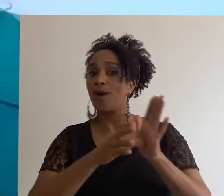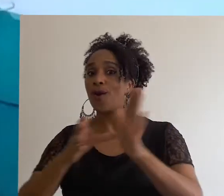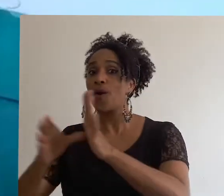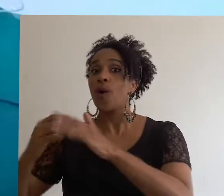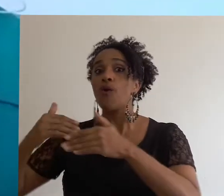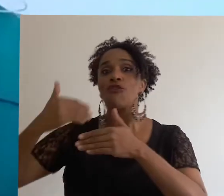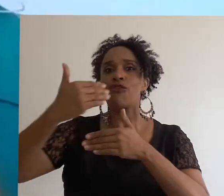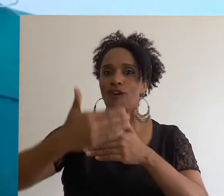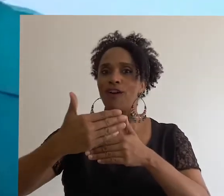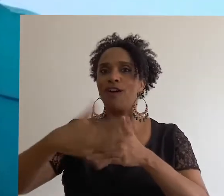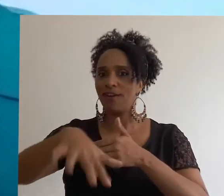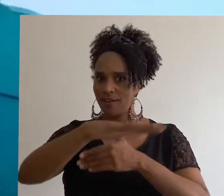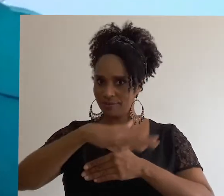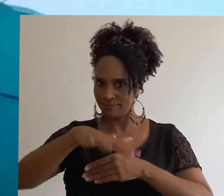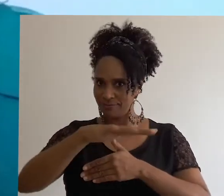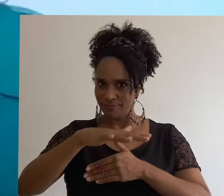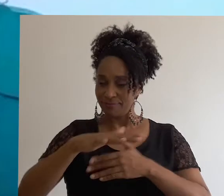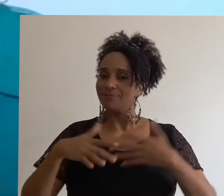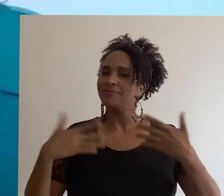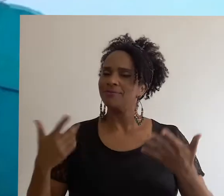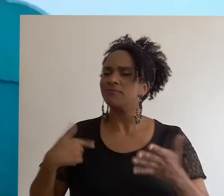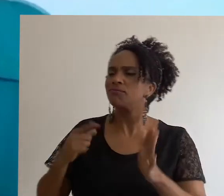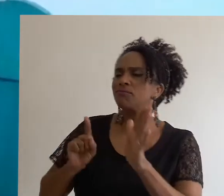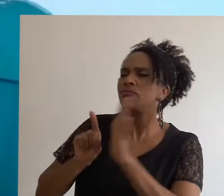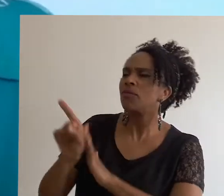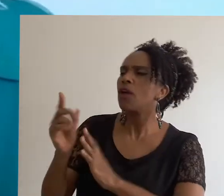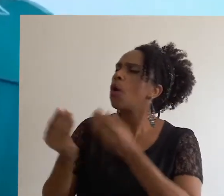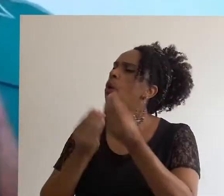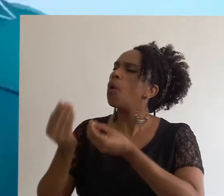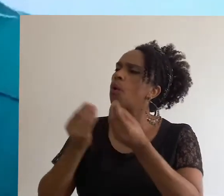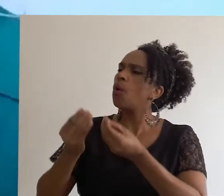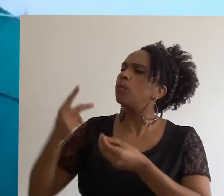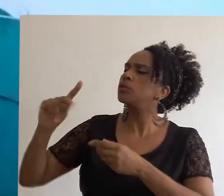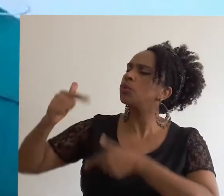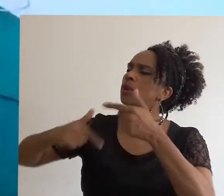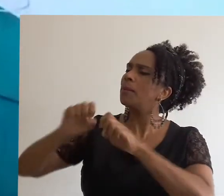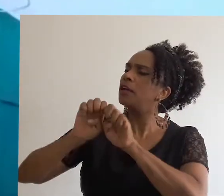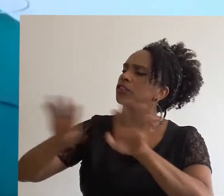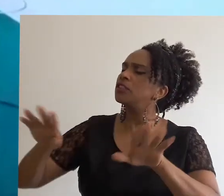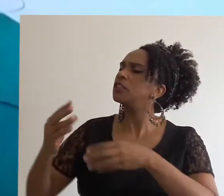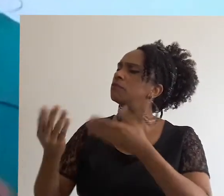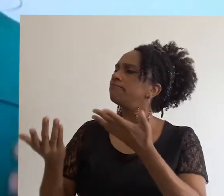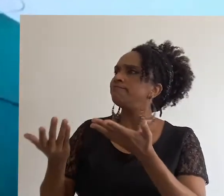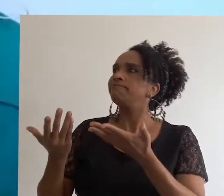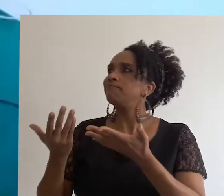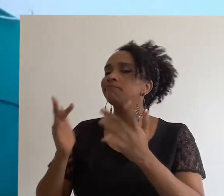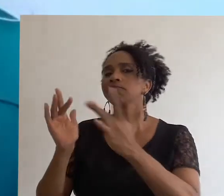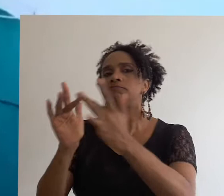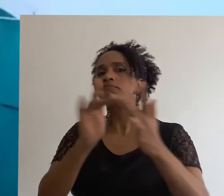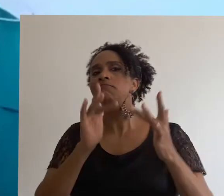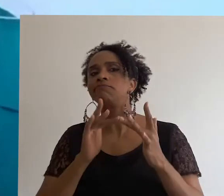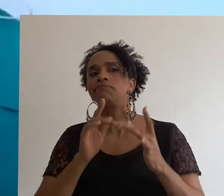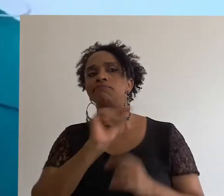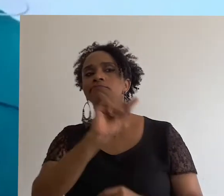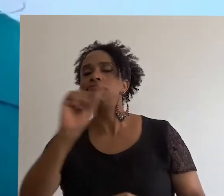comunidades externas, né? Então, ele pergunta de ver como é que tem sido articuladas essas ações no sentido de